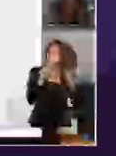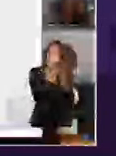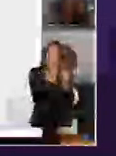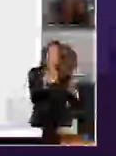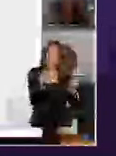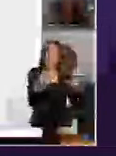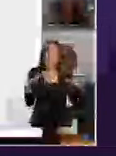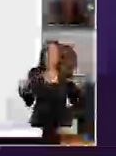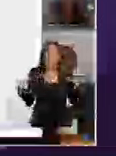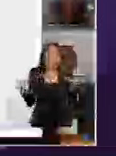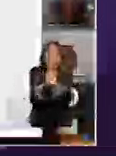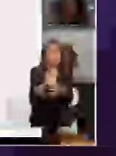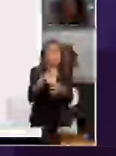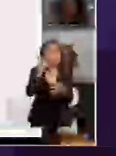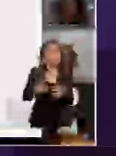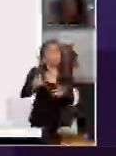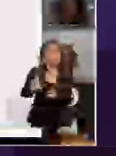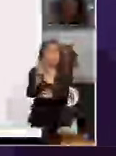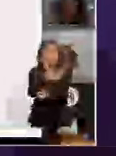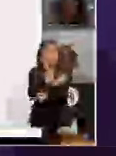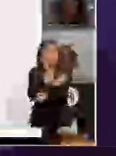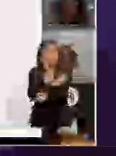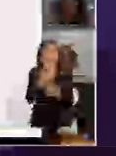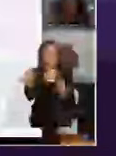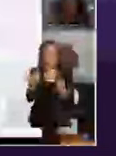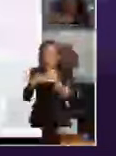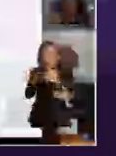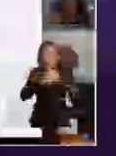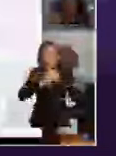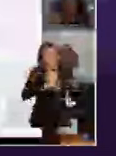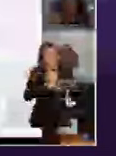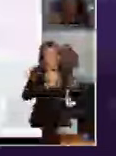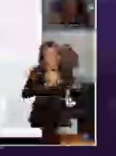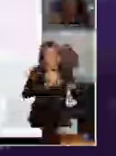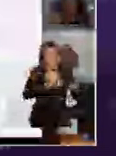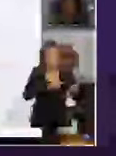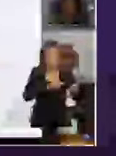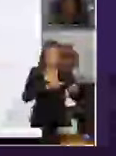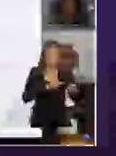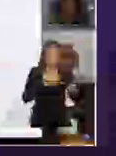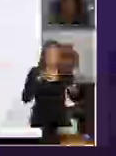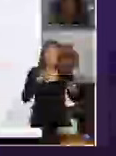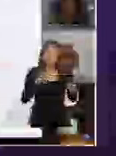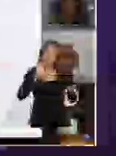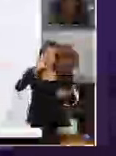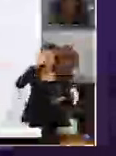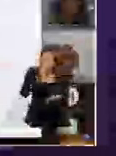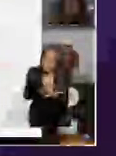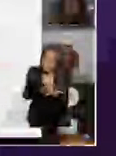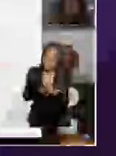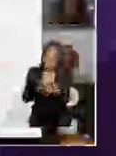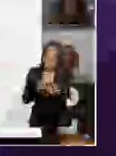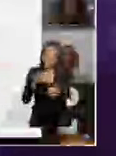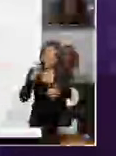o grupo que foi vacinado em relação ao placebo. Mas a gente entende que estudos de vida real deveriam considerar